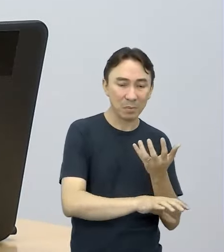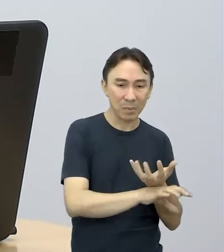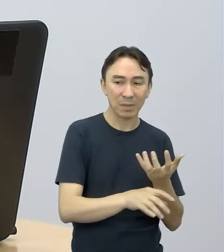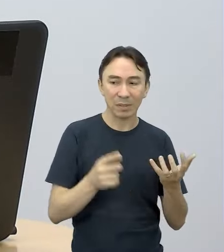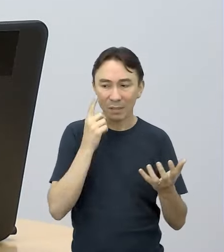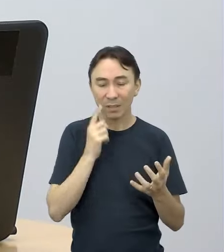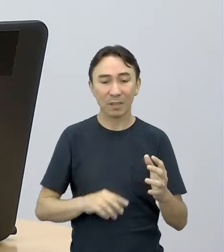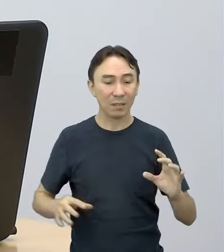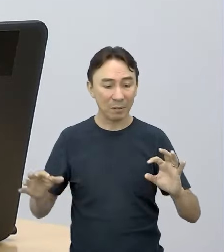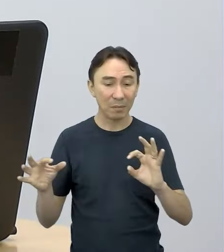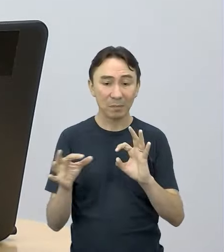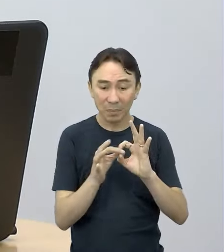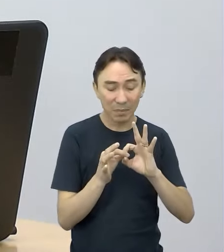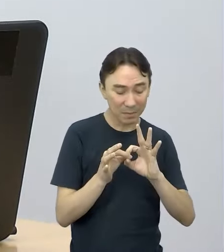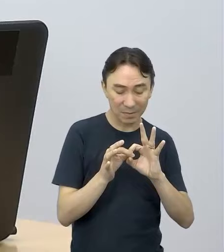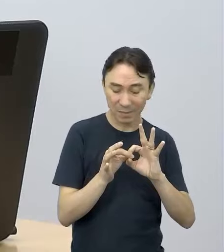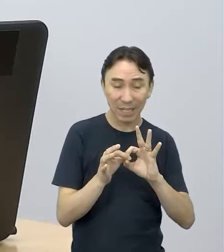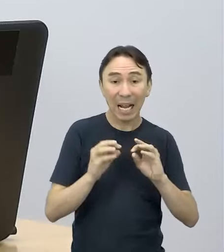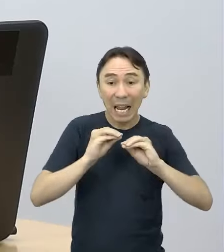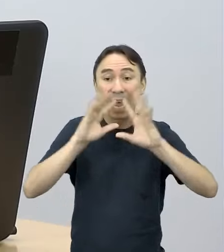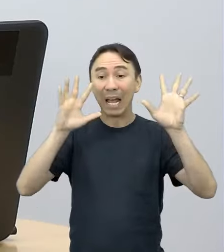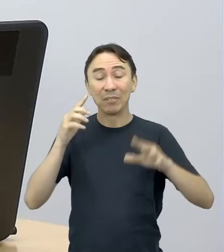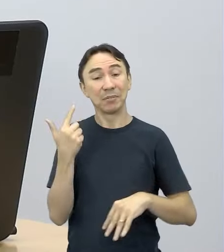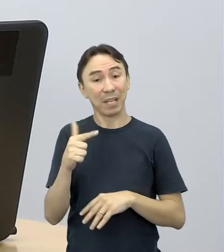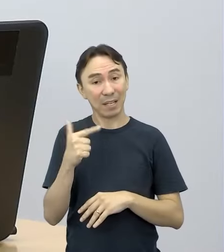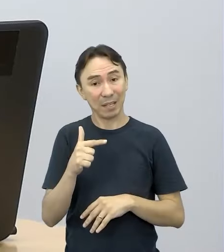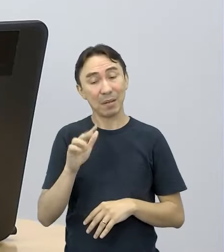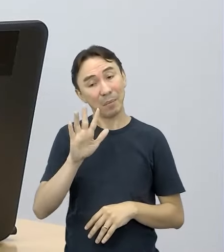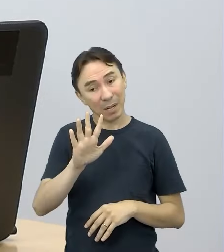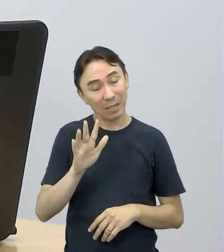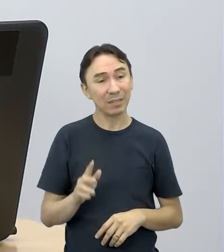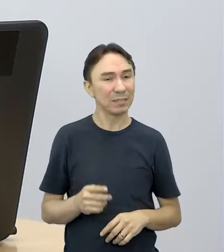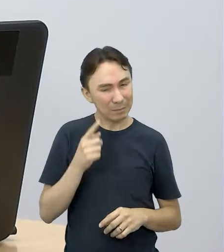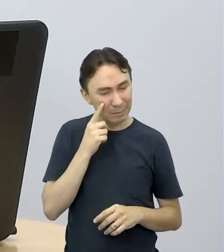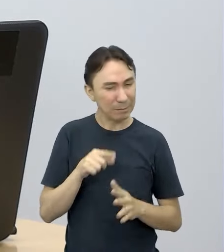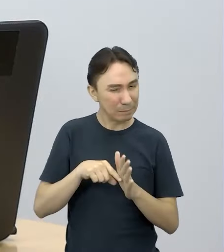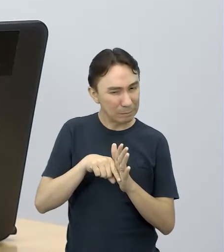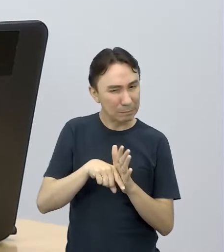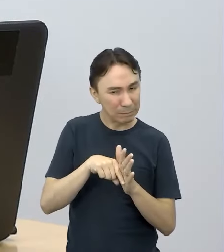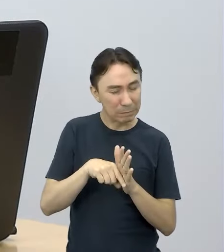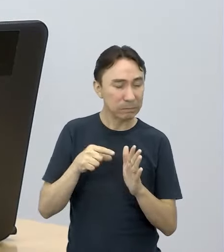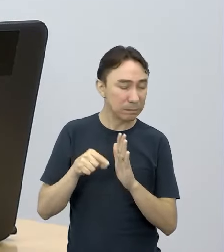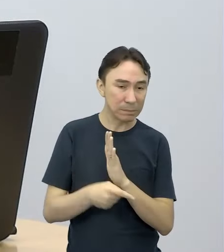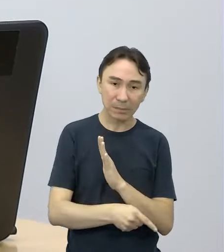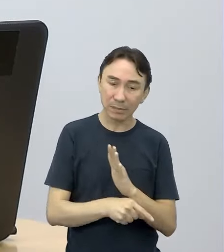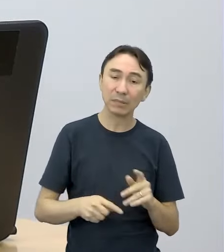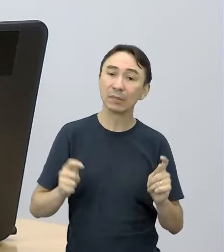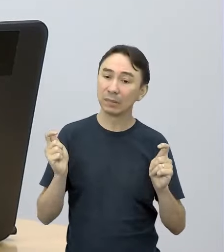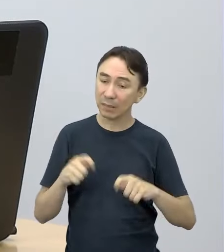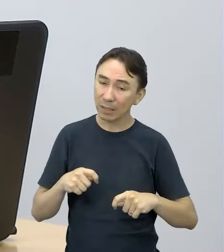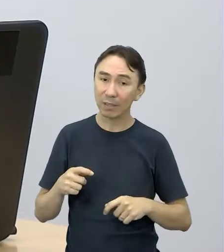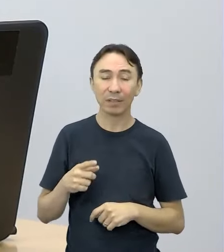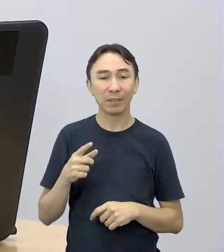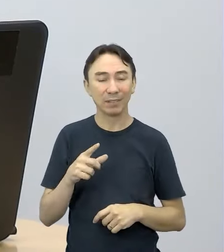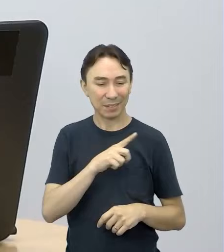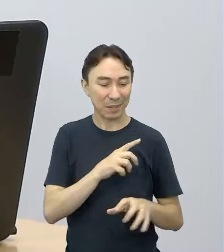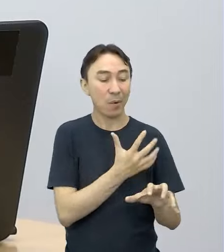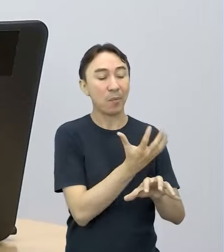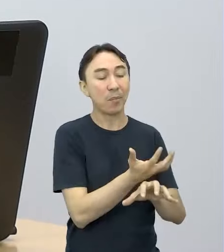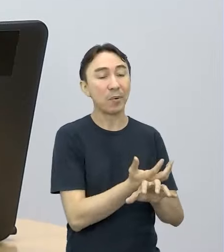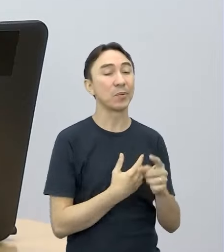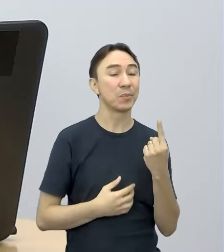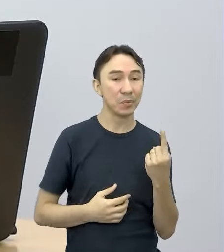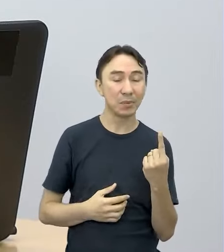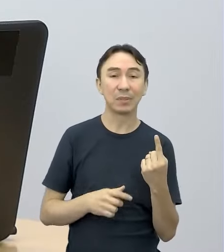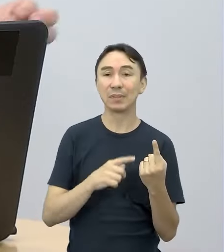né, mas que a gente consegue manter esse diálogo. Quando a gente vai ali para o componente 1, em que está falando de ciência, tecnologia e ética, né,